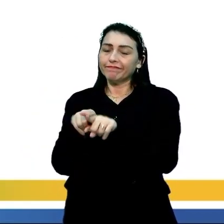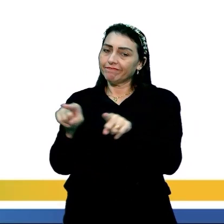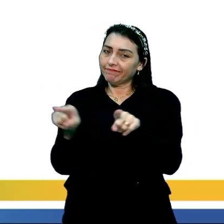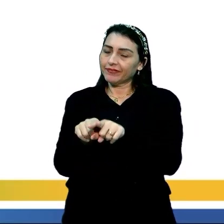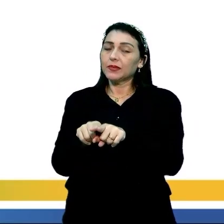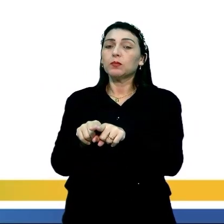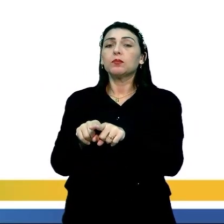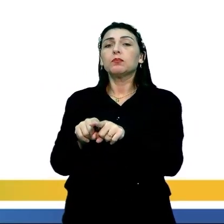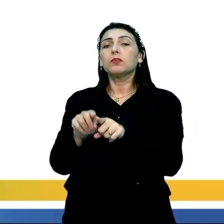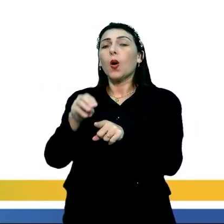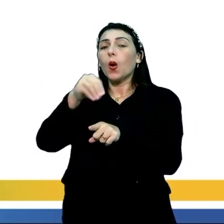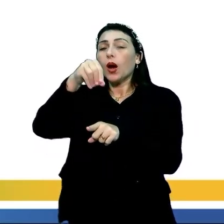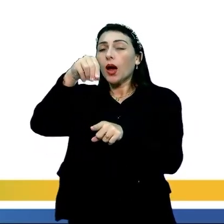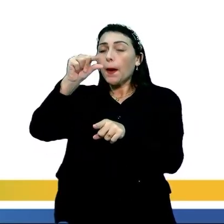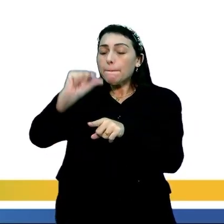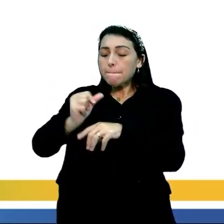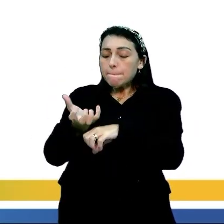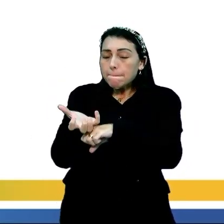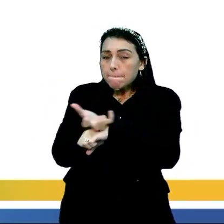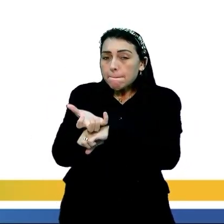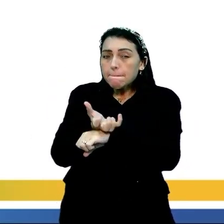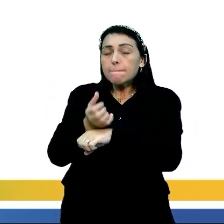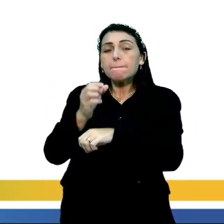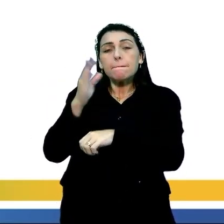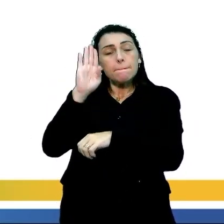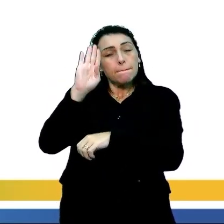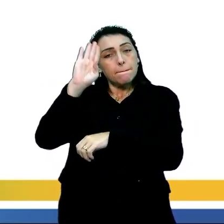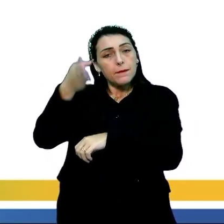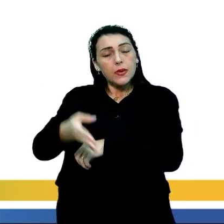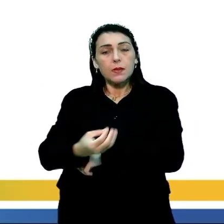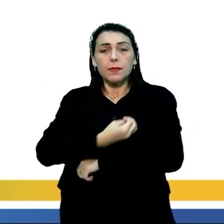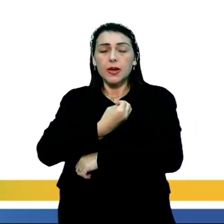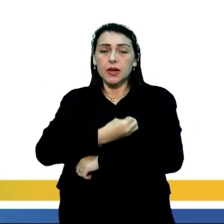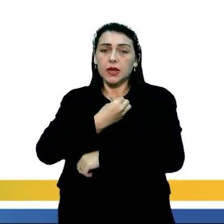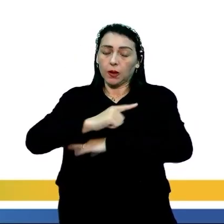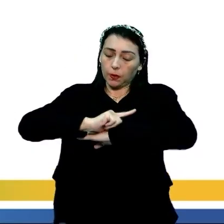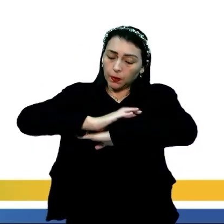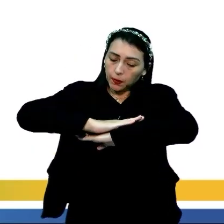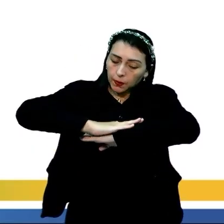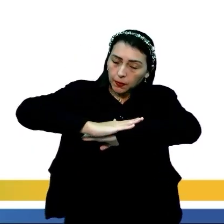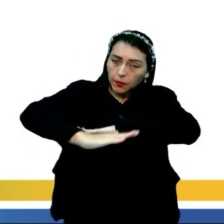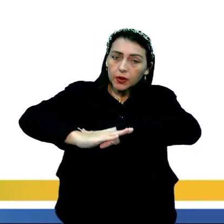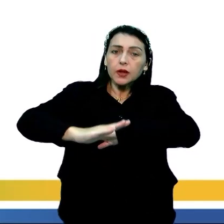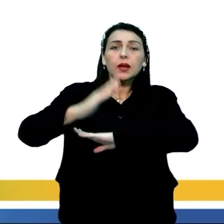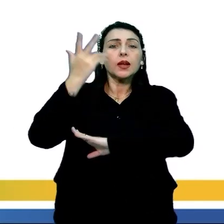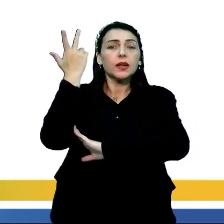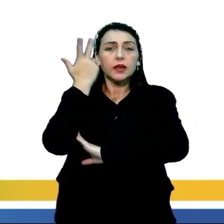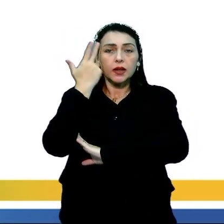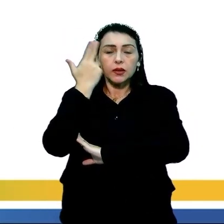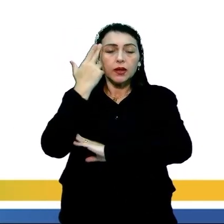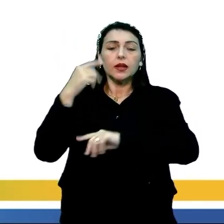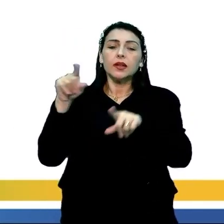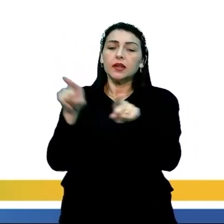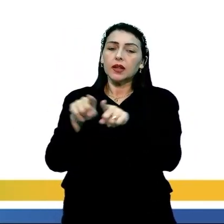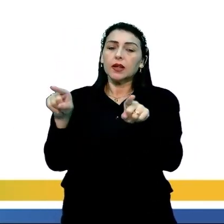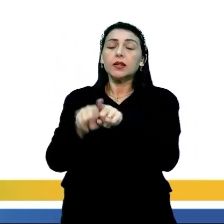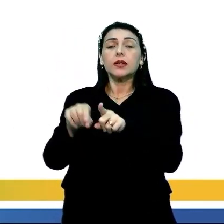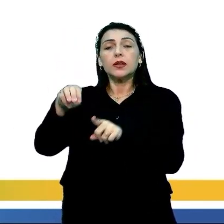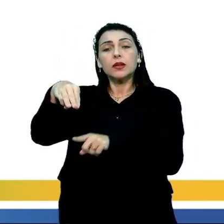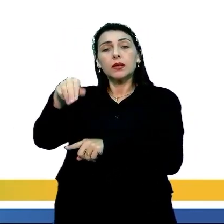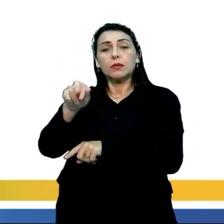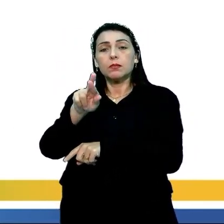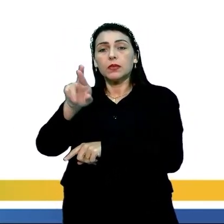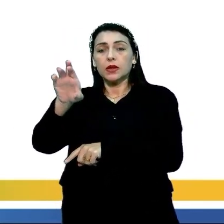por gramíneas, principalmente pela presença aí de pastagens naturais, e o domínio das marés de morro,